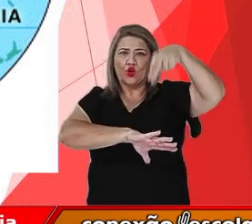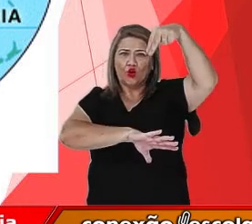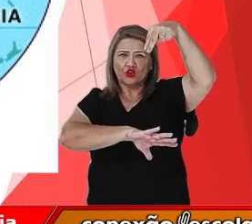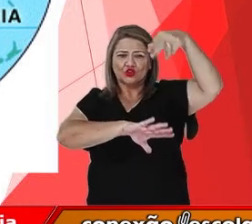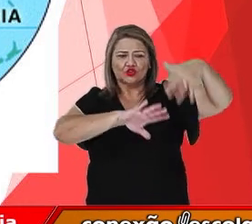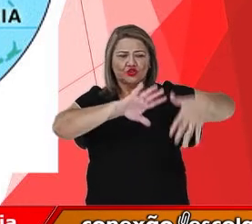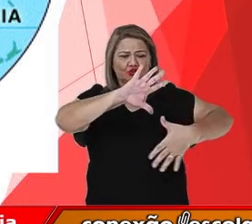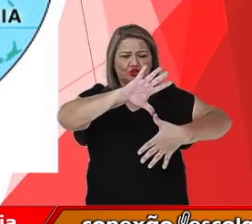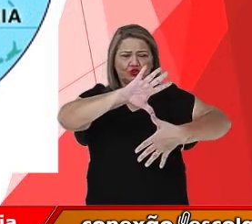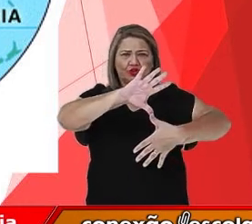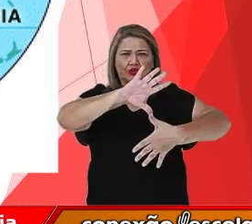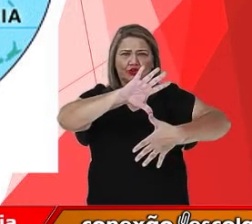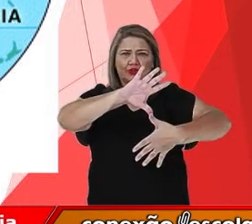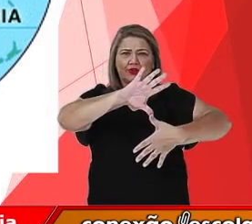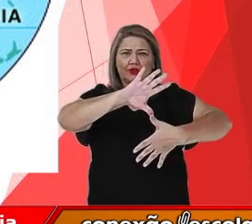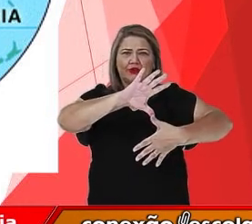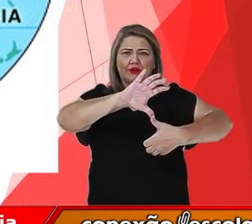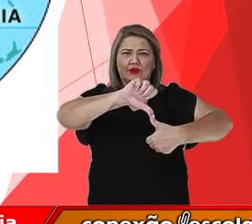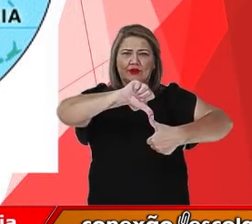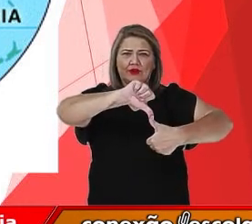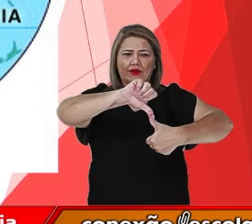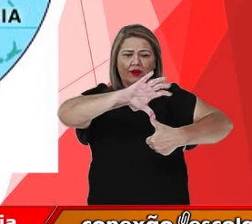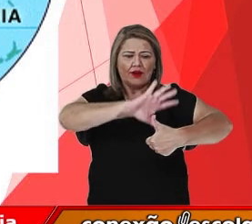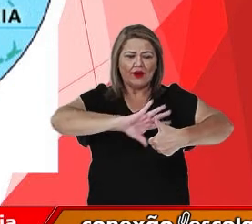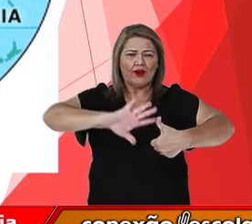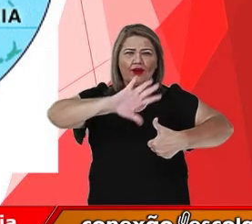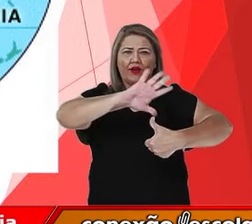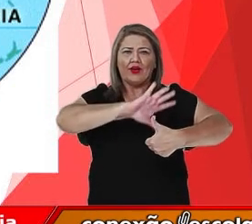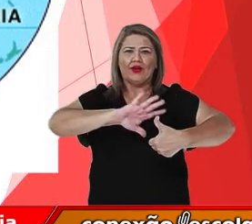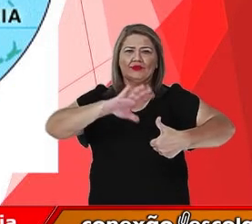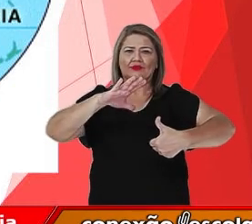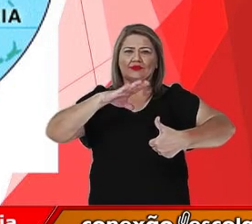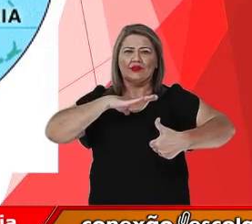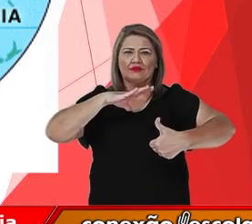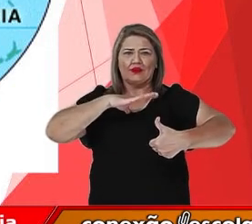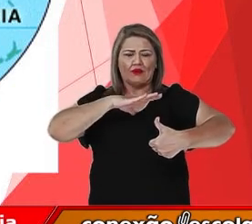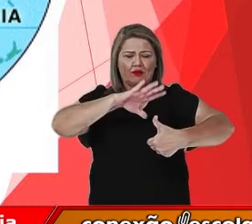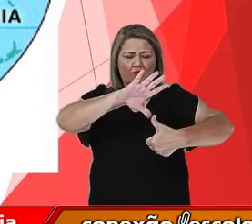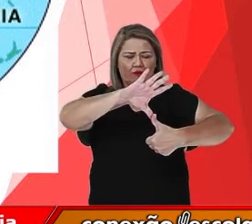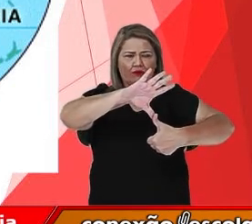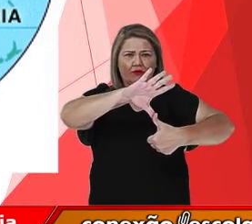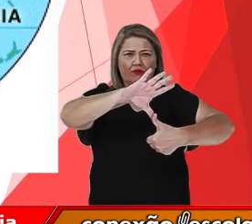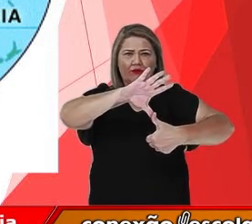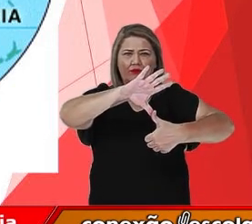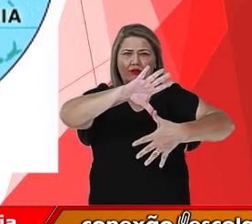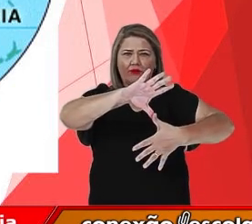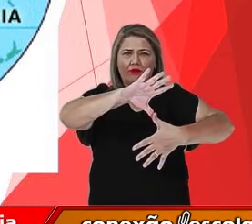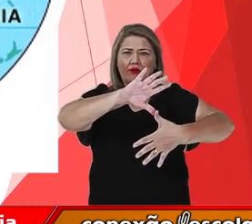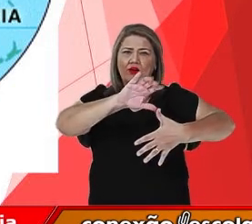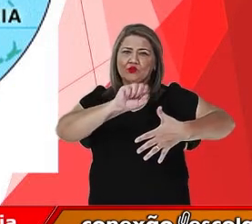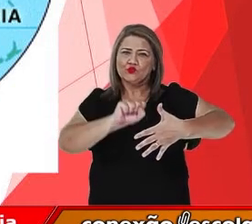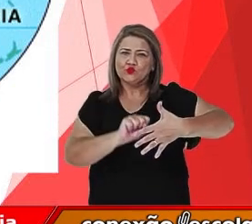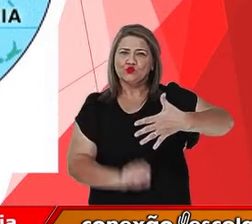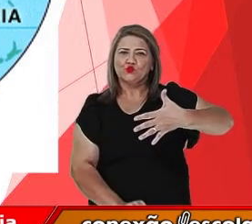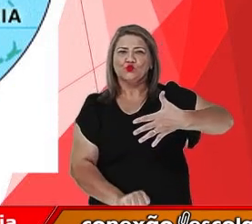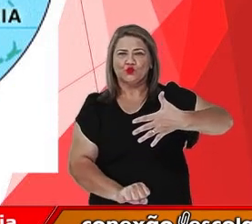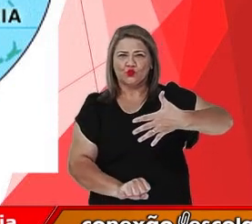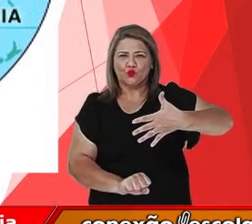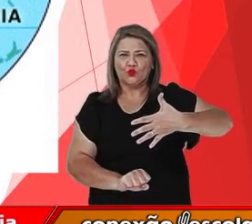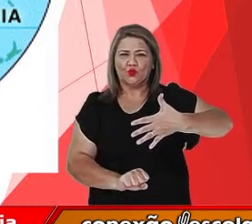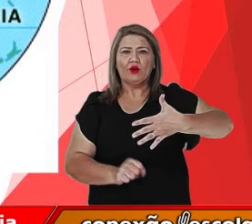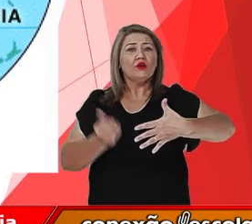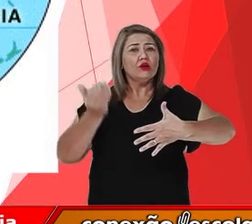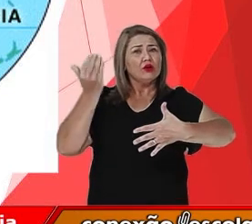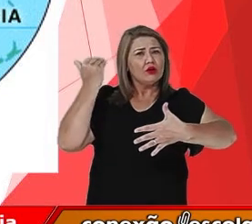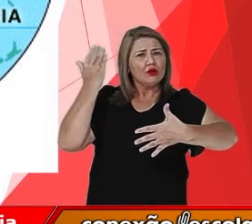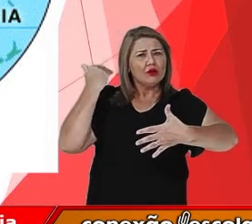América Central e América do Sul. Essa massa continental, que anteriormente nós